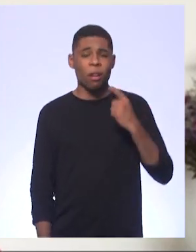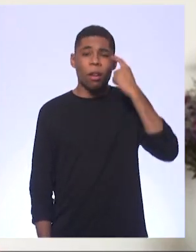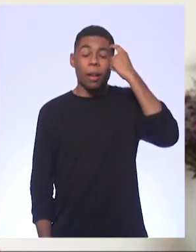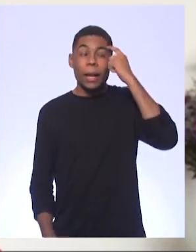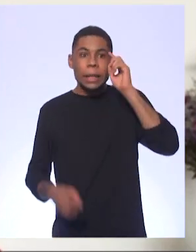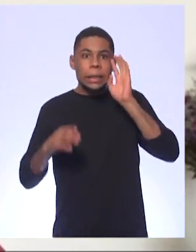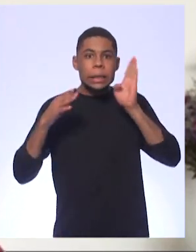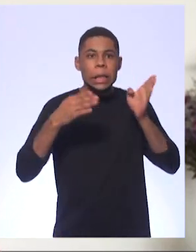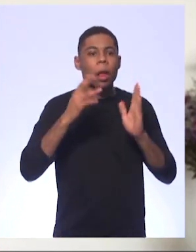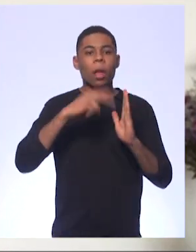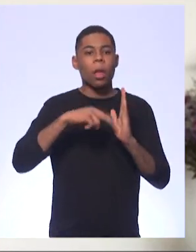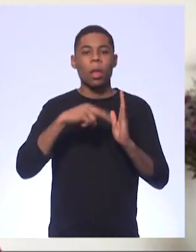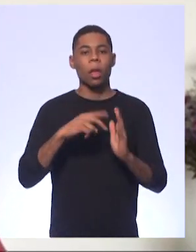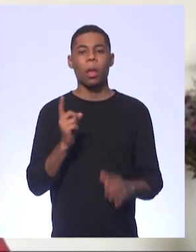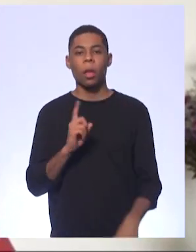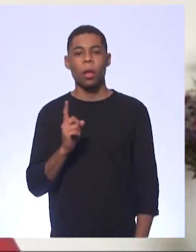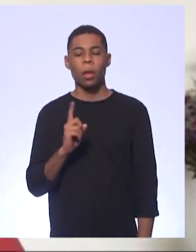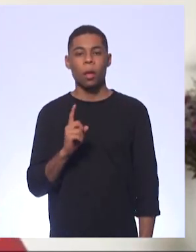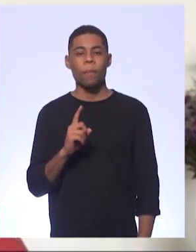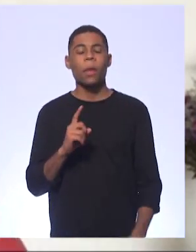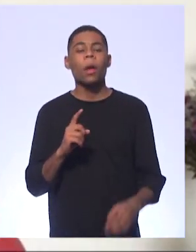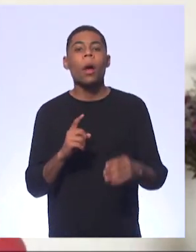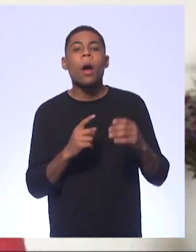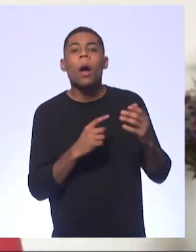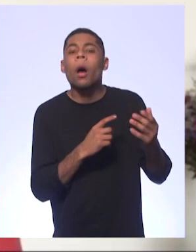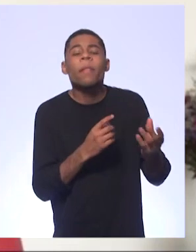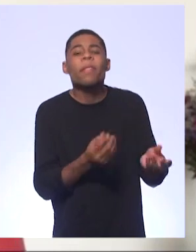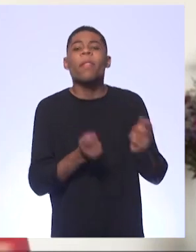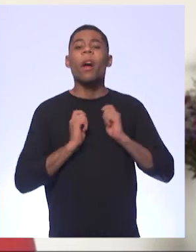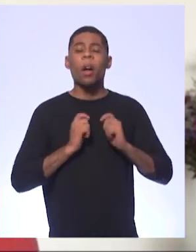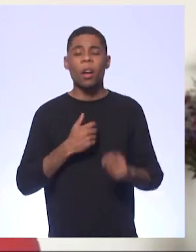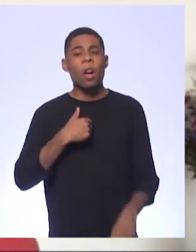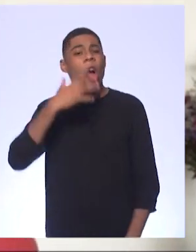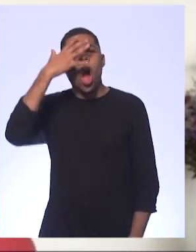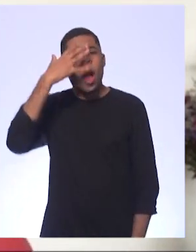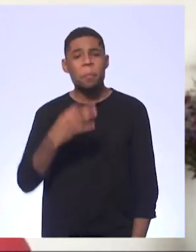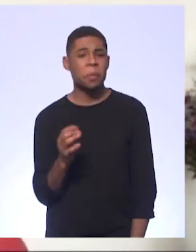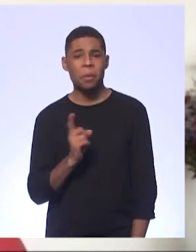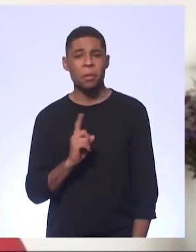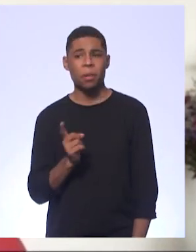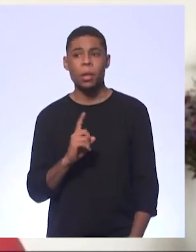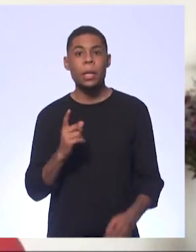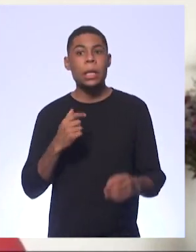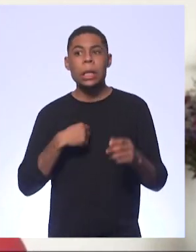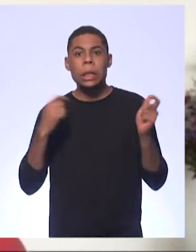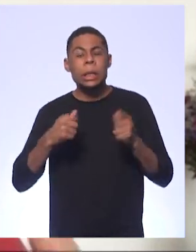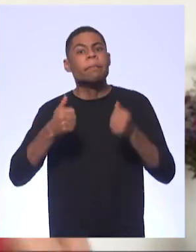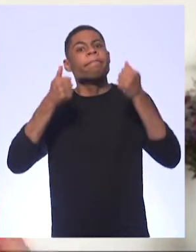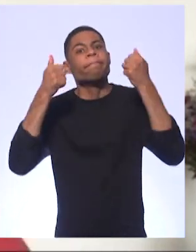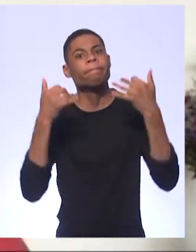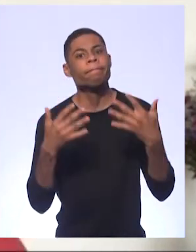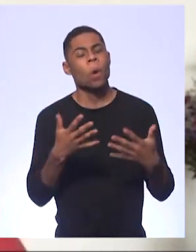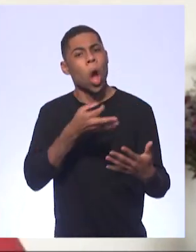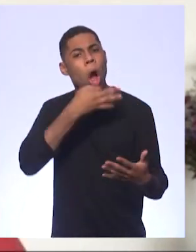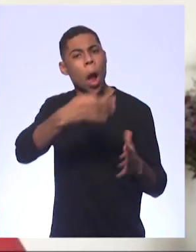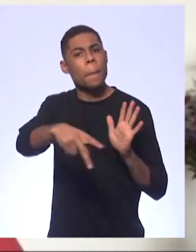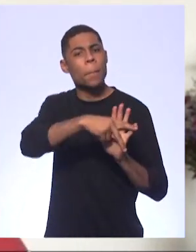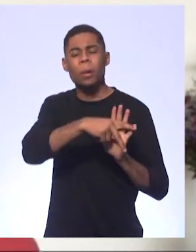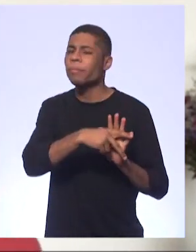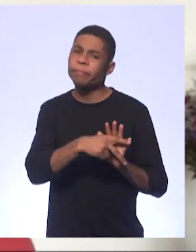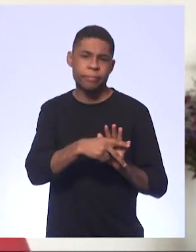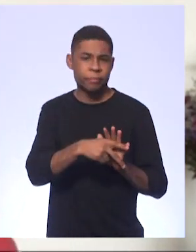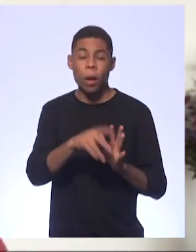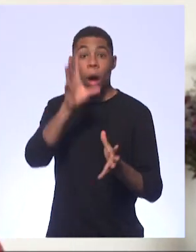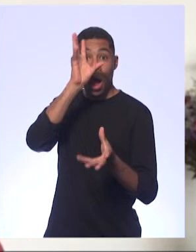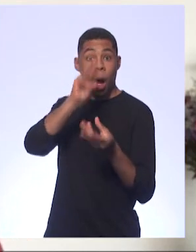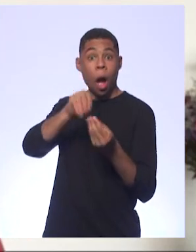como país de compreender, de ser capaz de se expressar, de interpretar, de